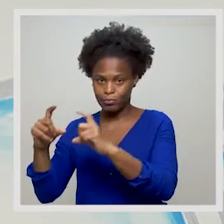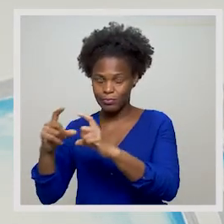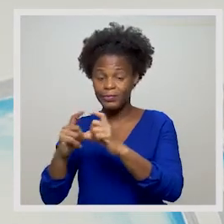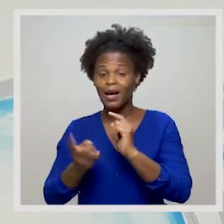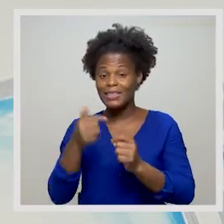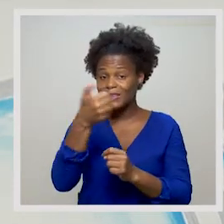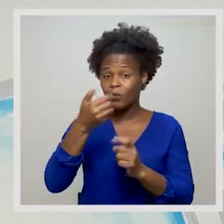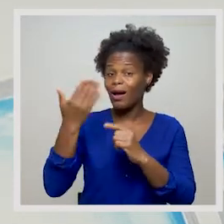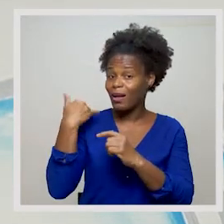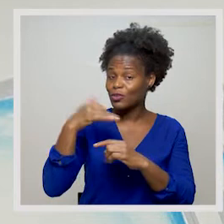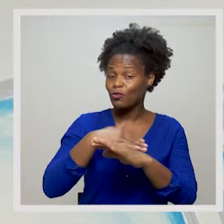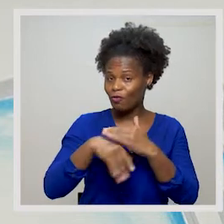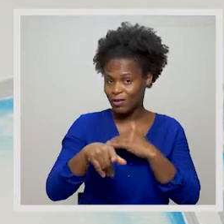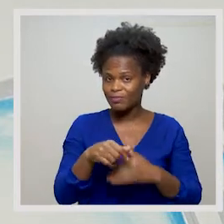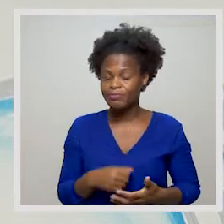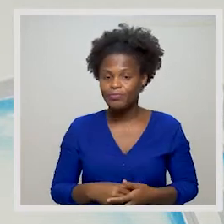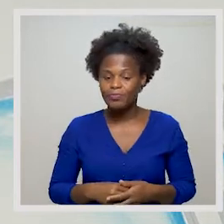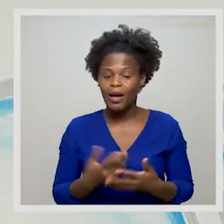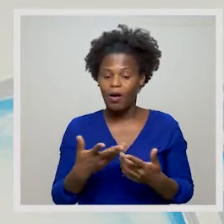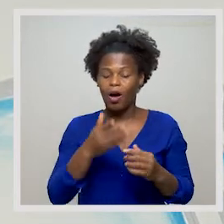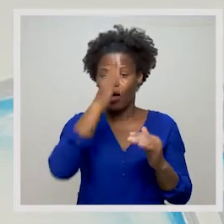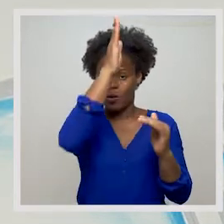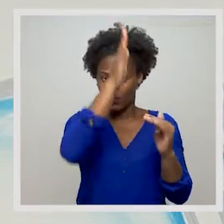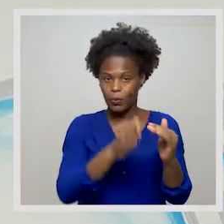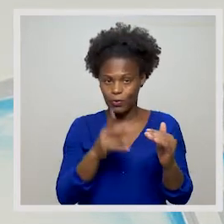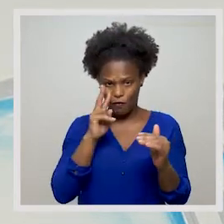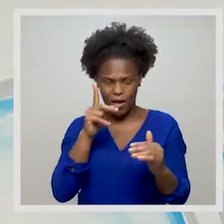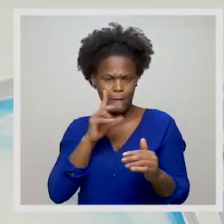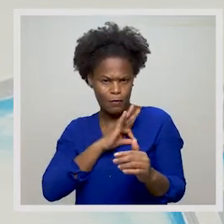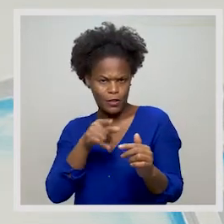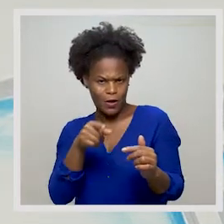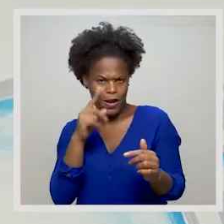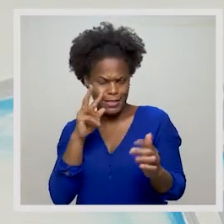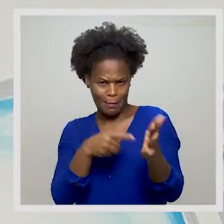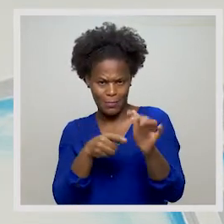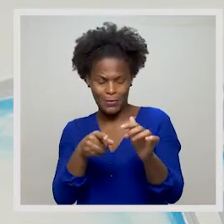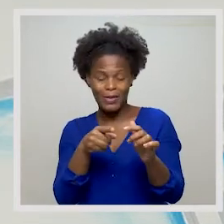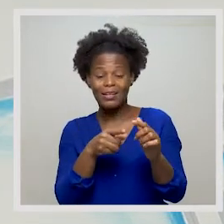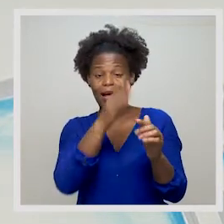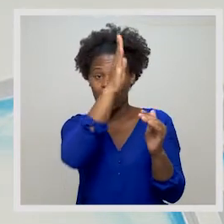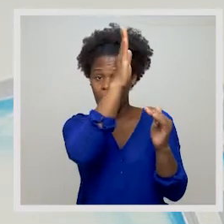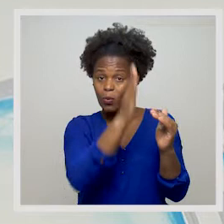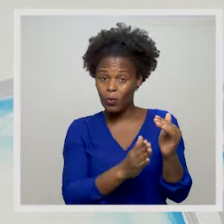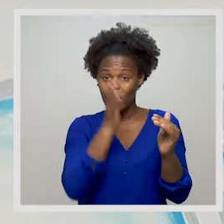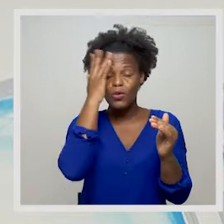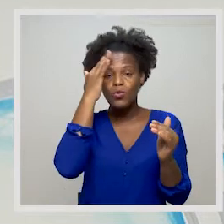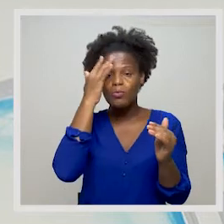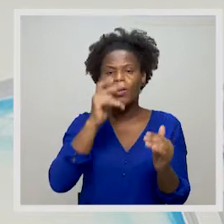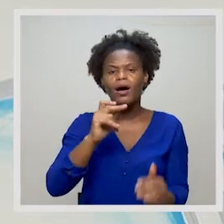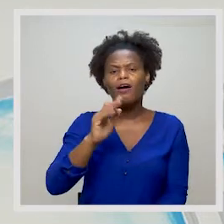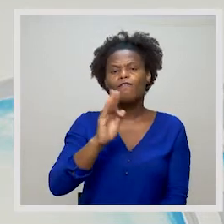são as 5 classes que formamos. No eixo vertical, está aqui a